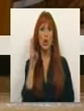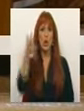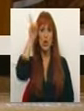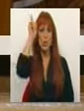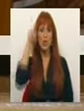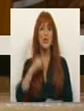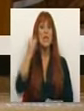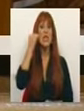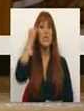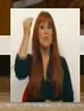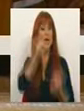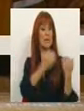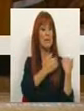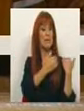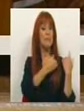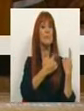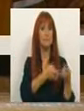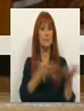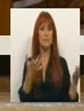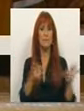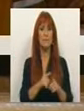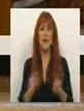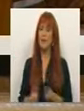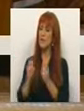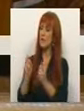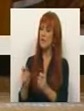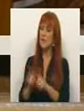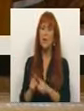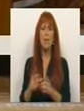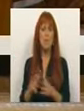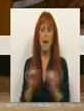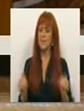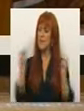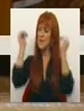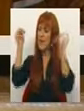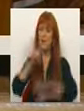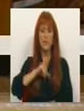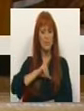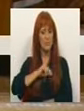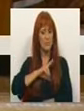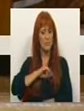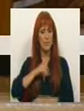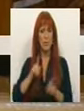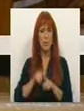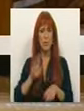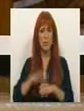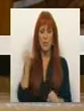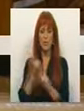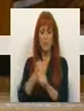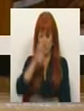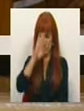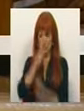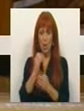bombeiros com especiais responsabilidades, com a atribuição de uma das mais altas condecorações pelo empenho